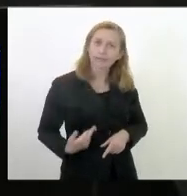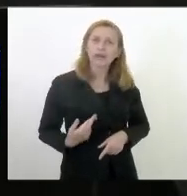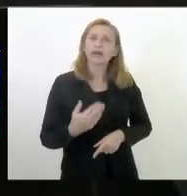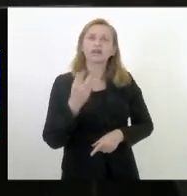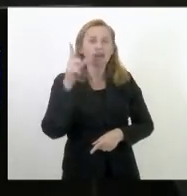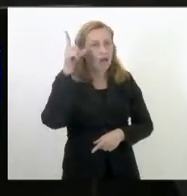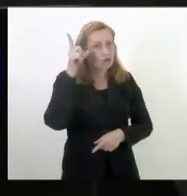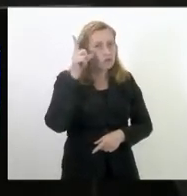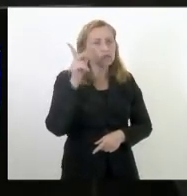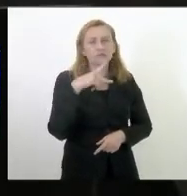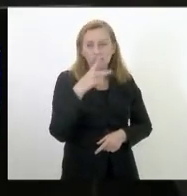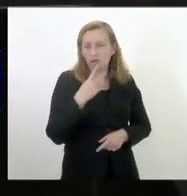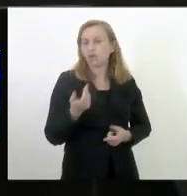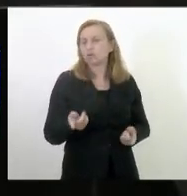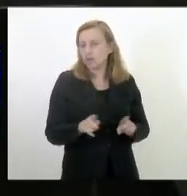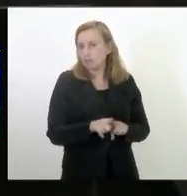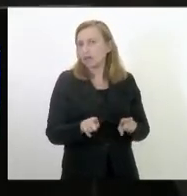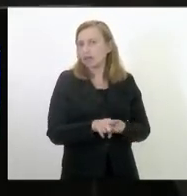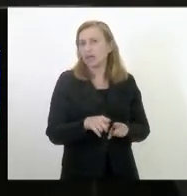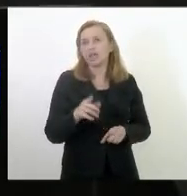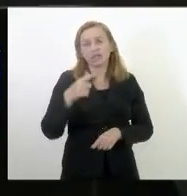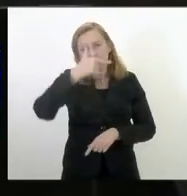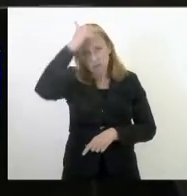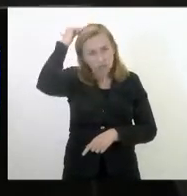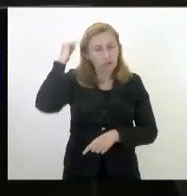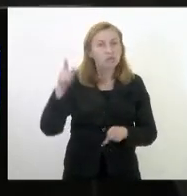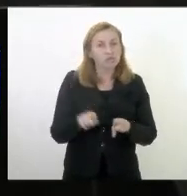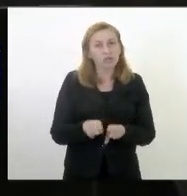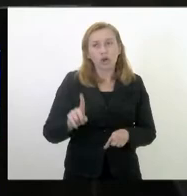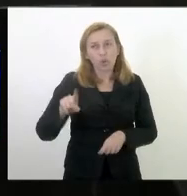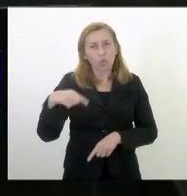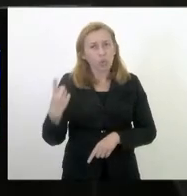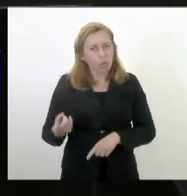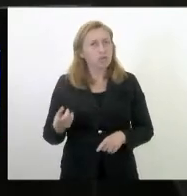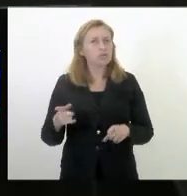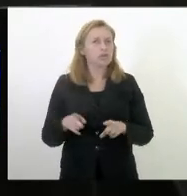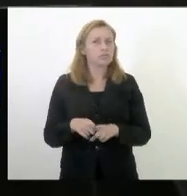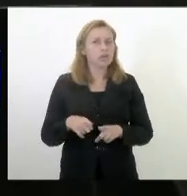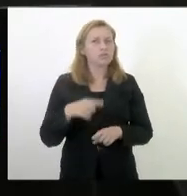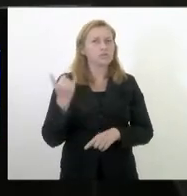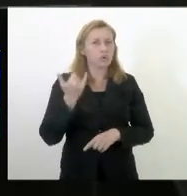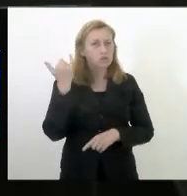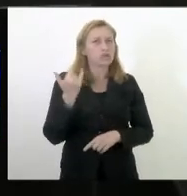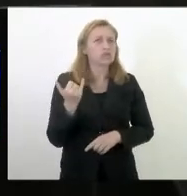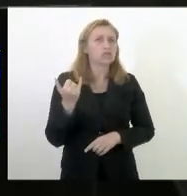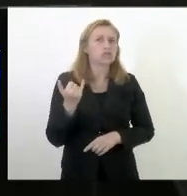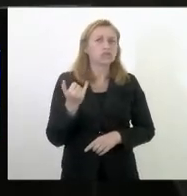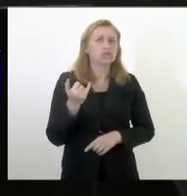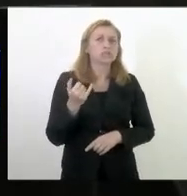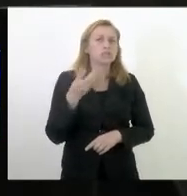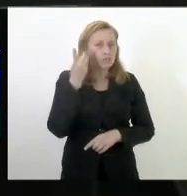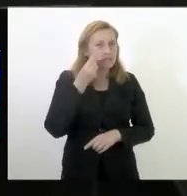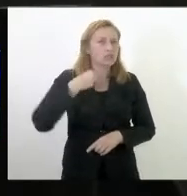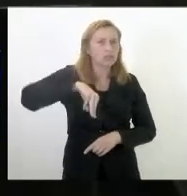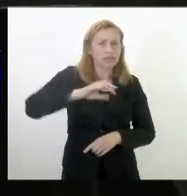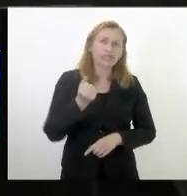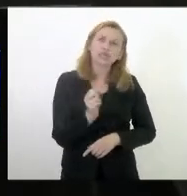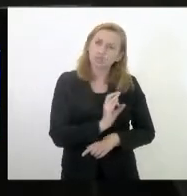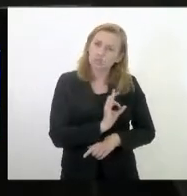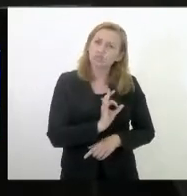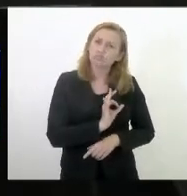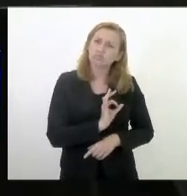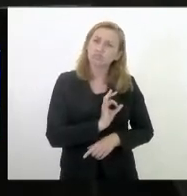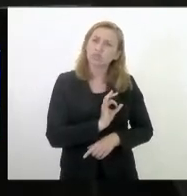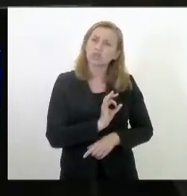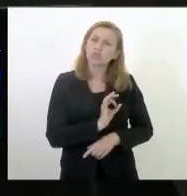Lucinha, no seu debate, trouxe elementos importantes, Luiz Paulo, mas um outro elemento importante desse contexto, deputada Marta Rocha também, É que se a